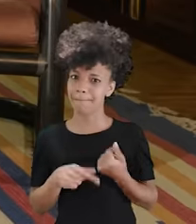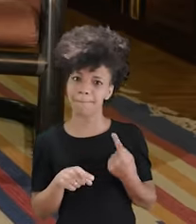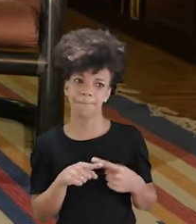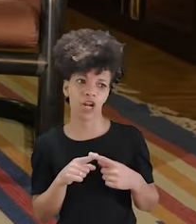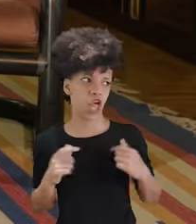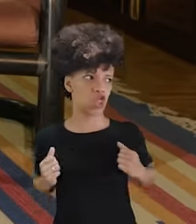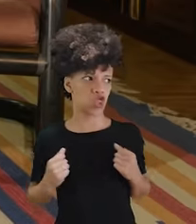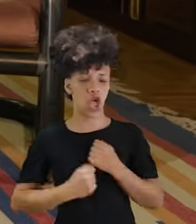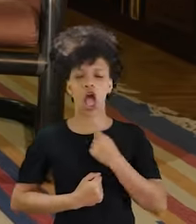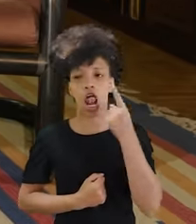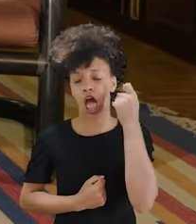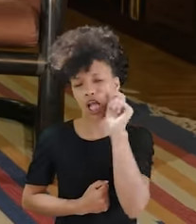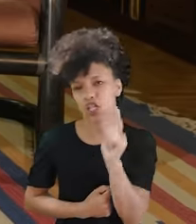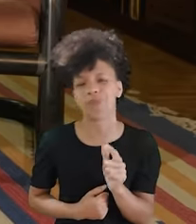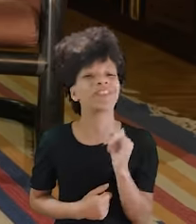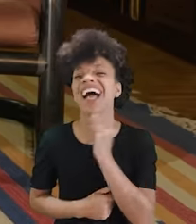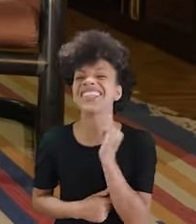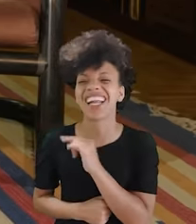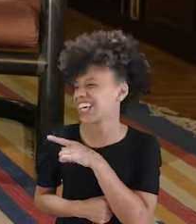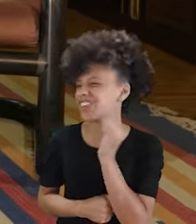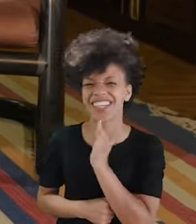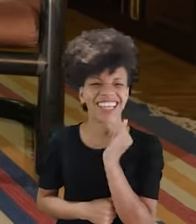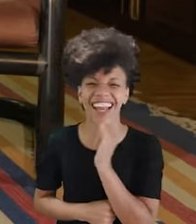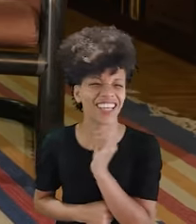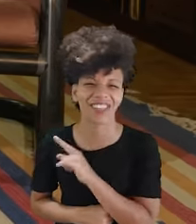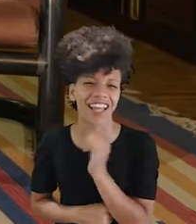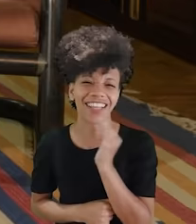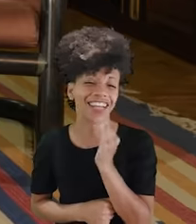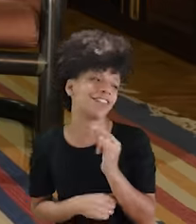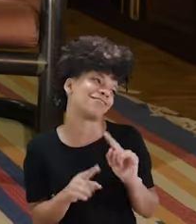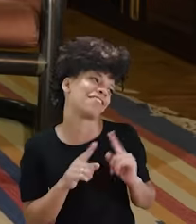ia ficar bonitão porque não era a farda dele ele tinha os olhos azuis não